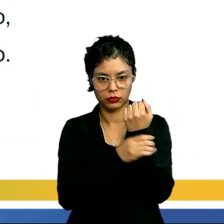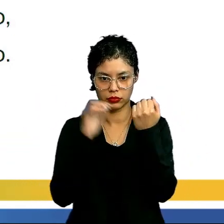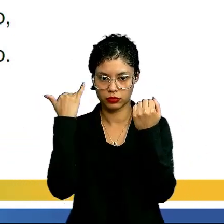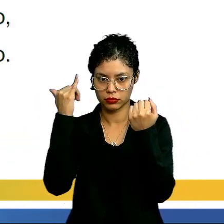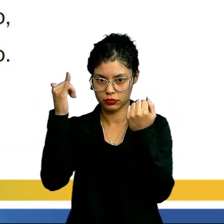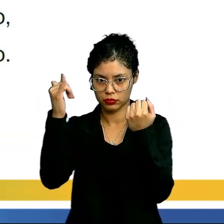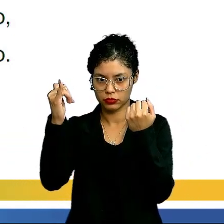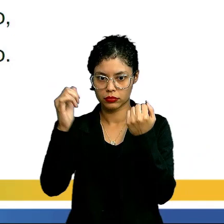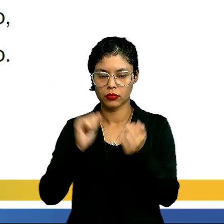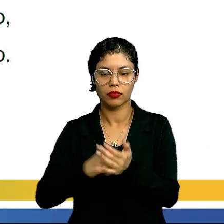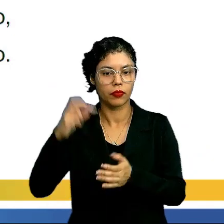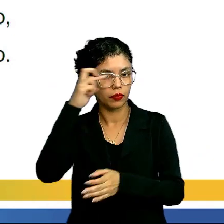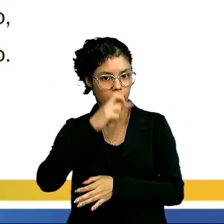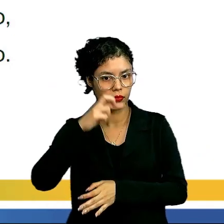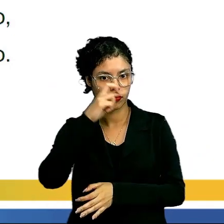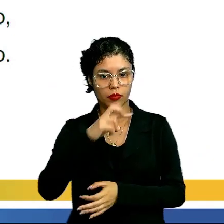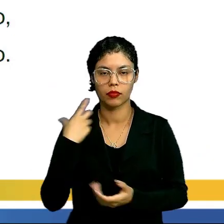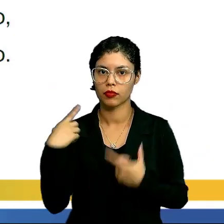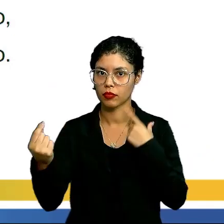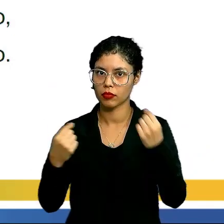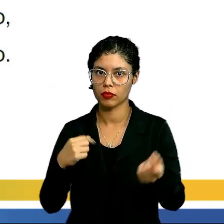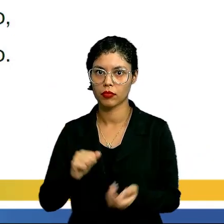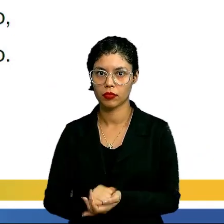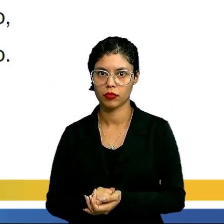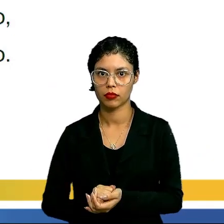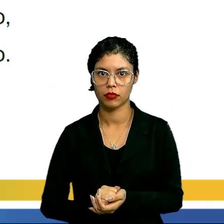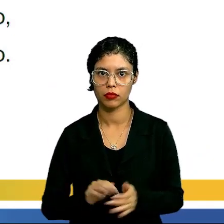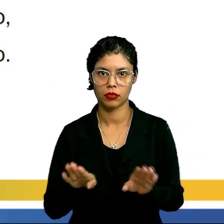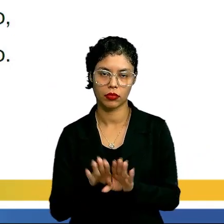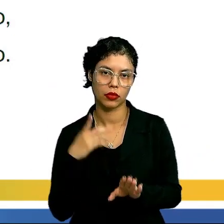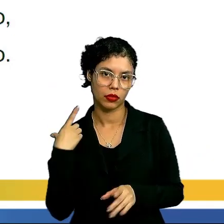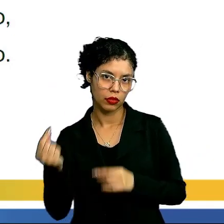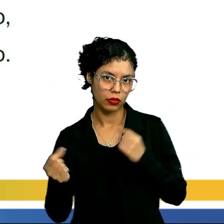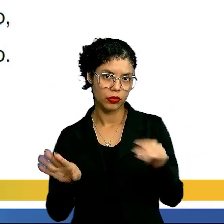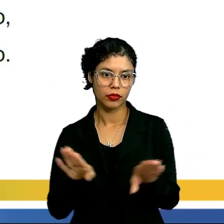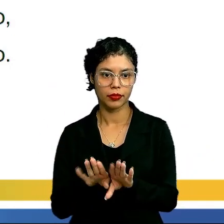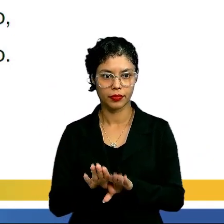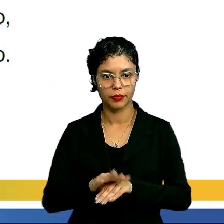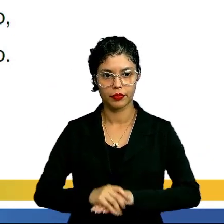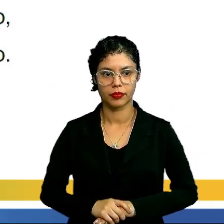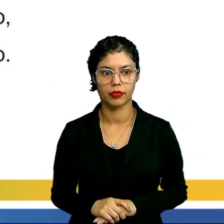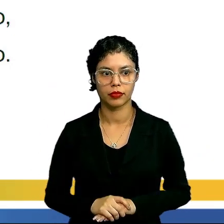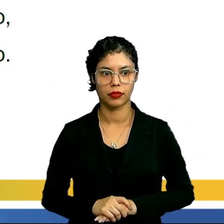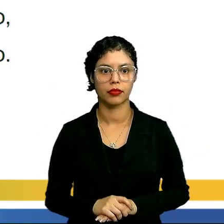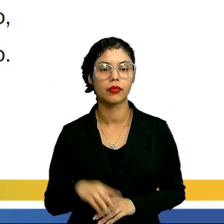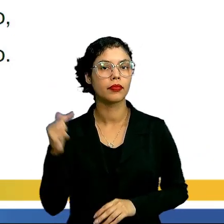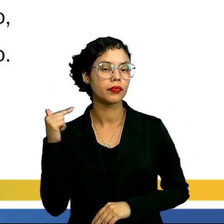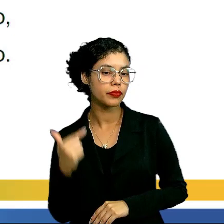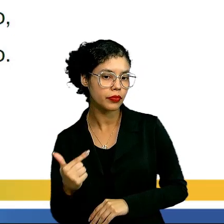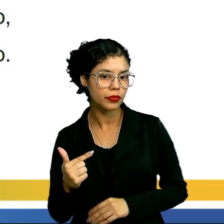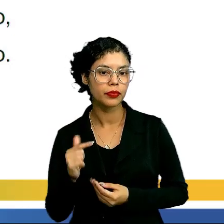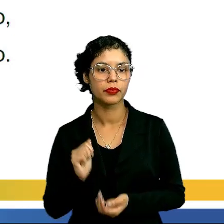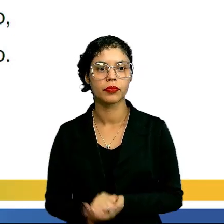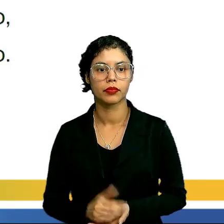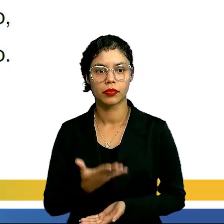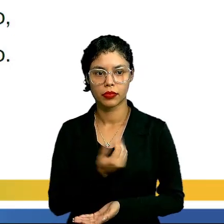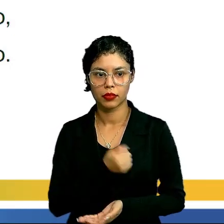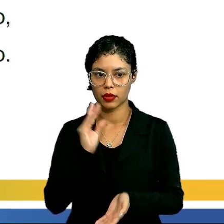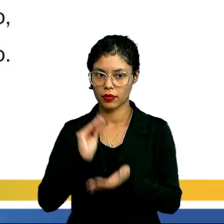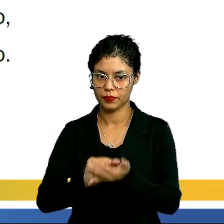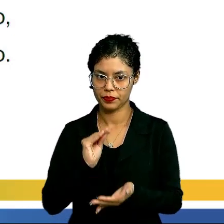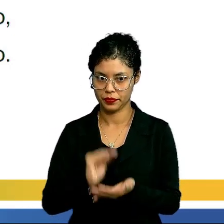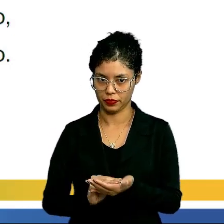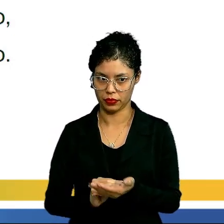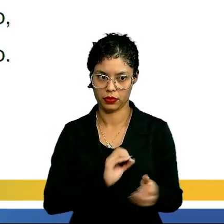eletrônica e vai ser um monitorado, correndo o risco de cortar a tornozeleira e fugir também. A tese número 2, bem como a ausência